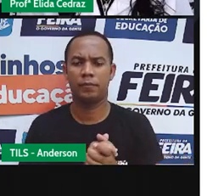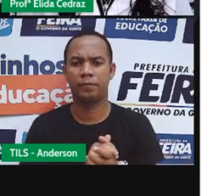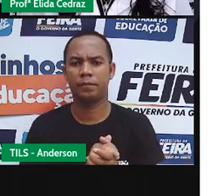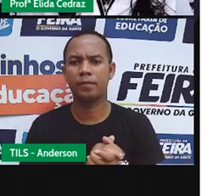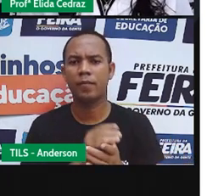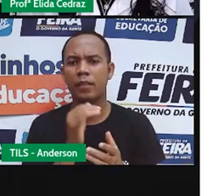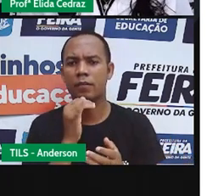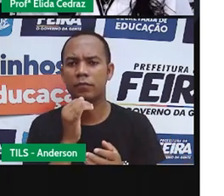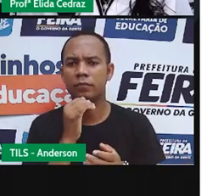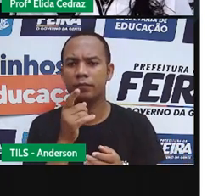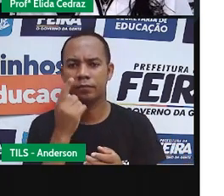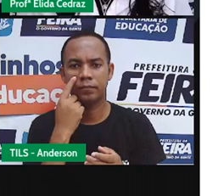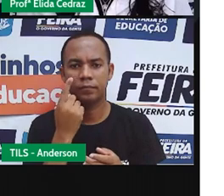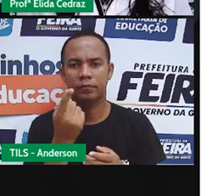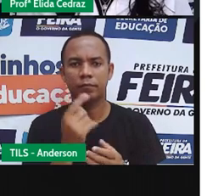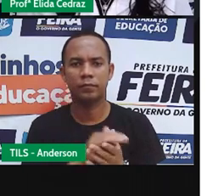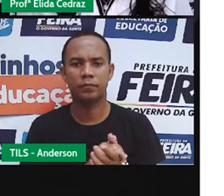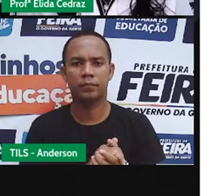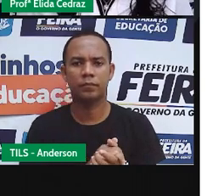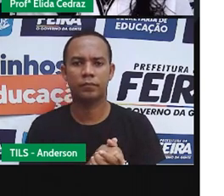Aqui alguns exemplos.